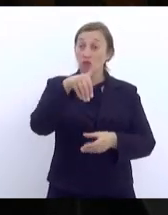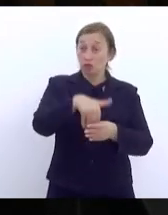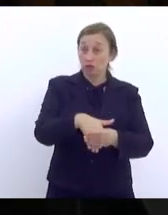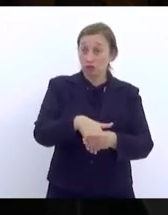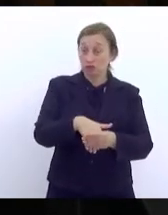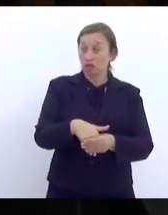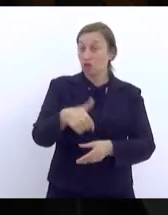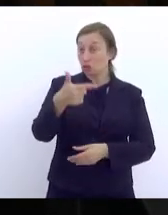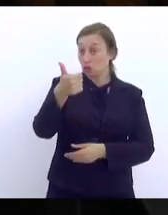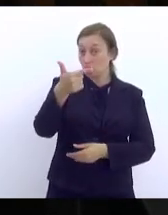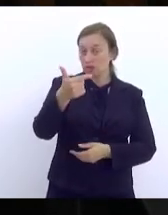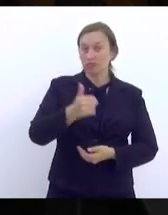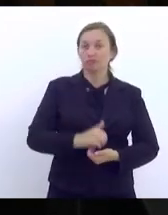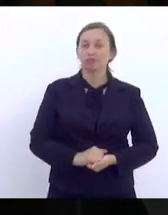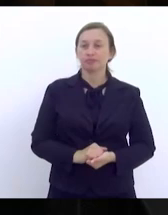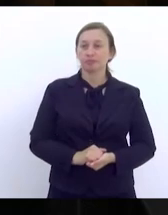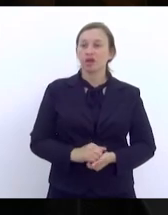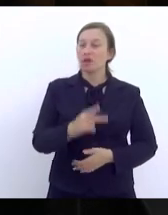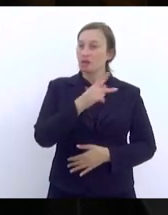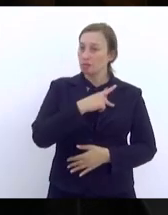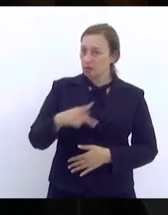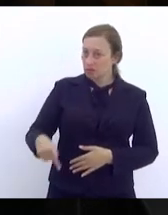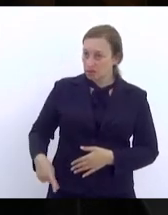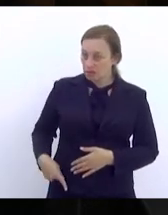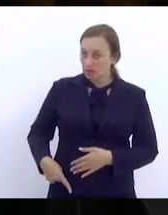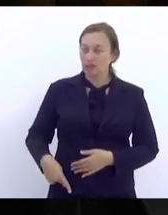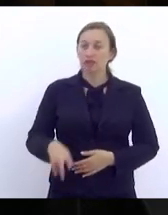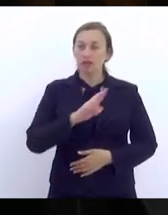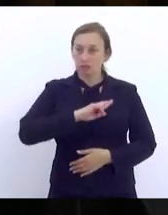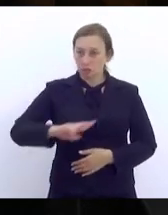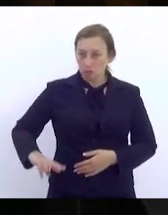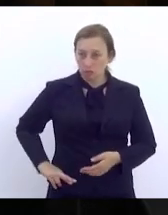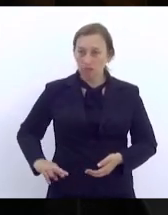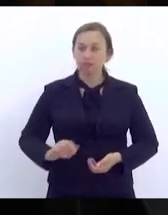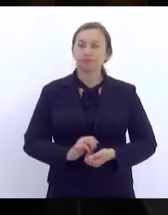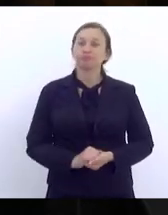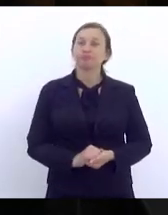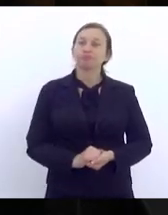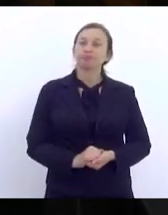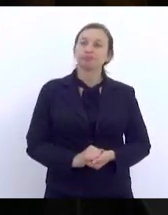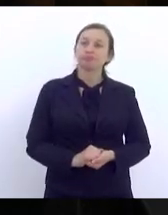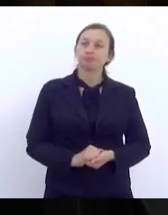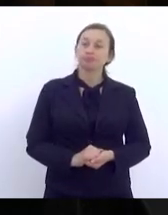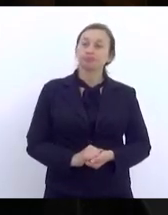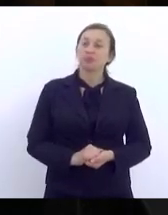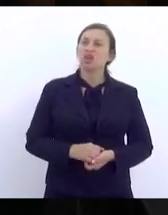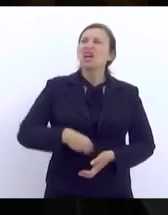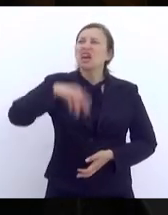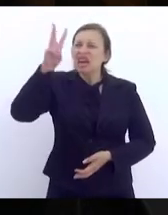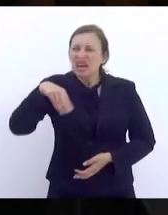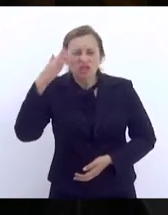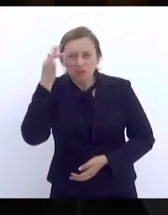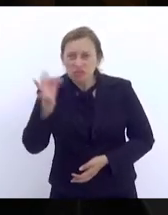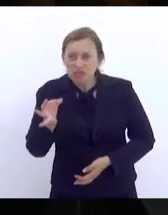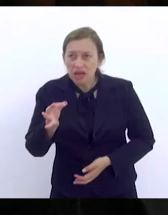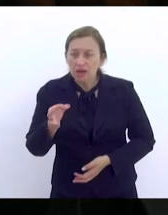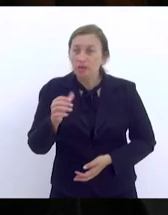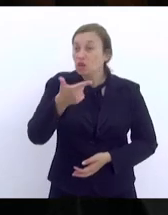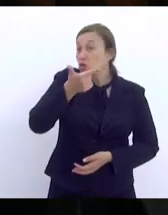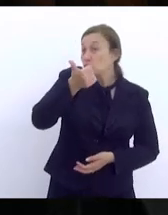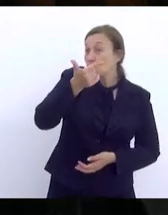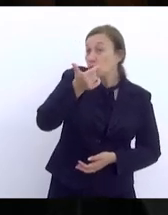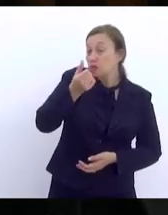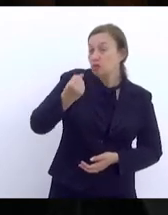12 para Presidente da República para quem não sabe 12 era o número